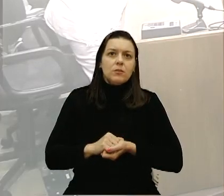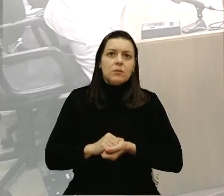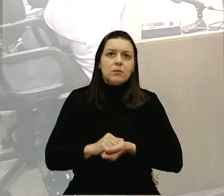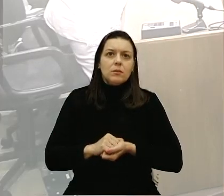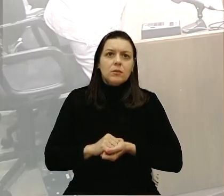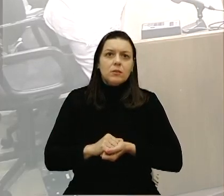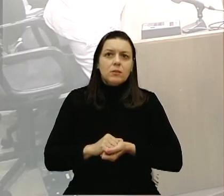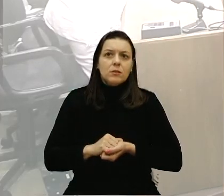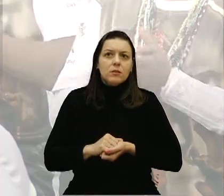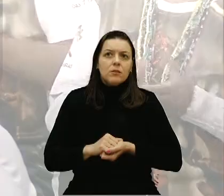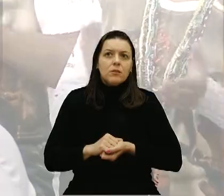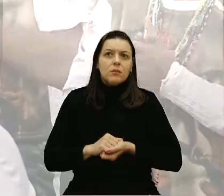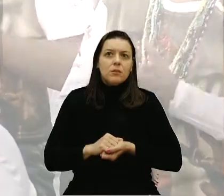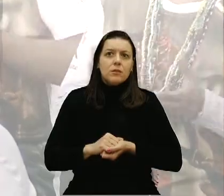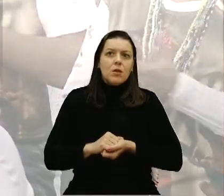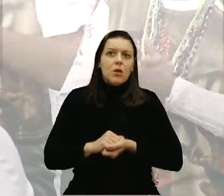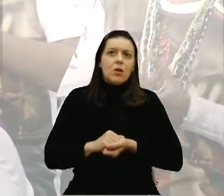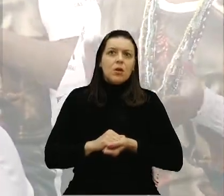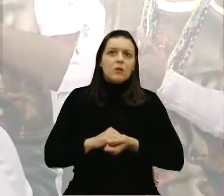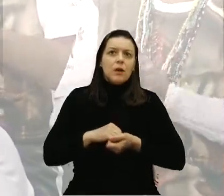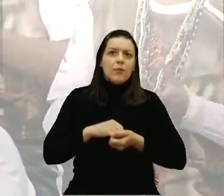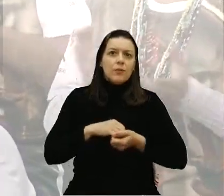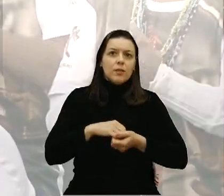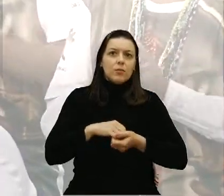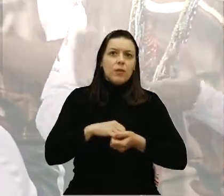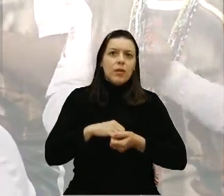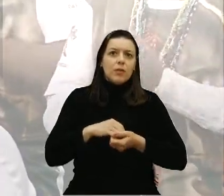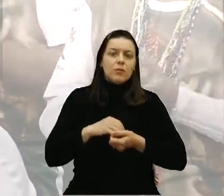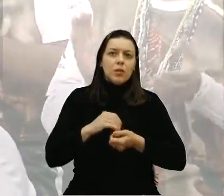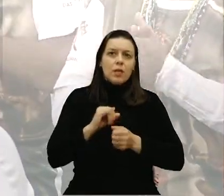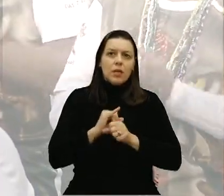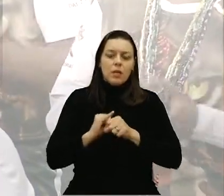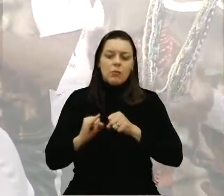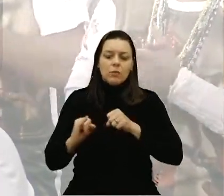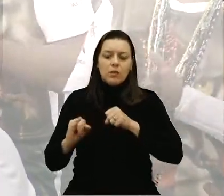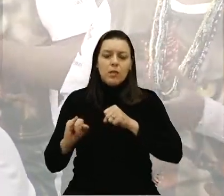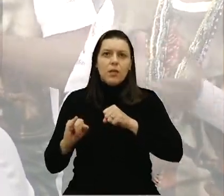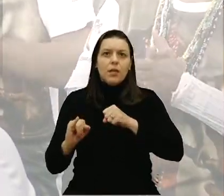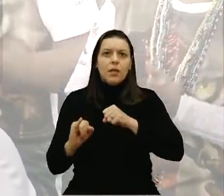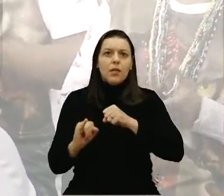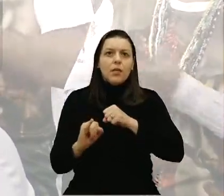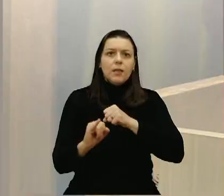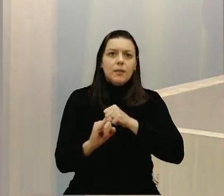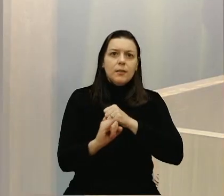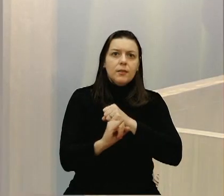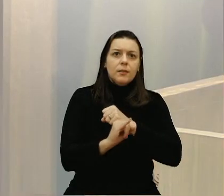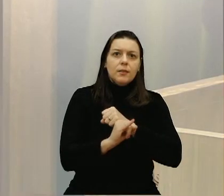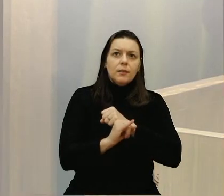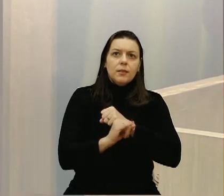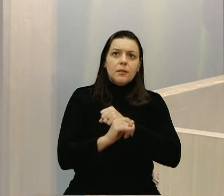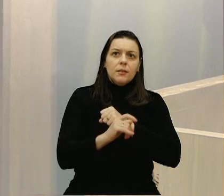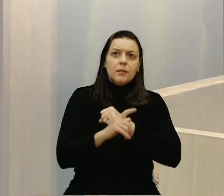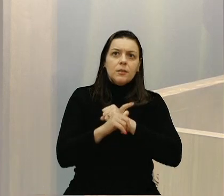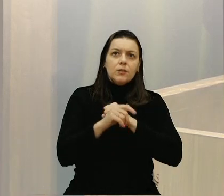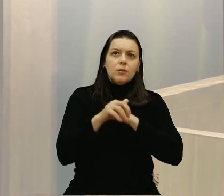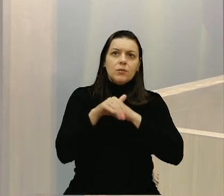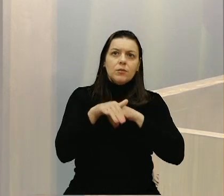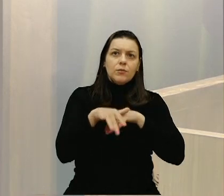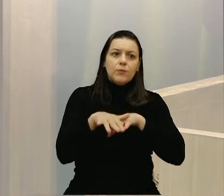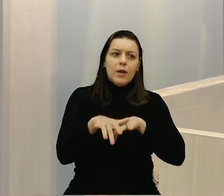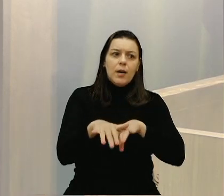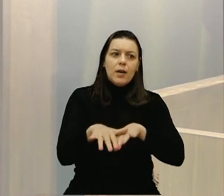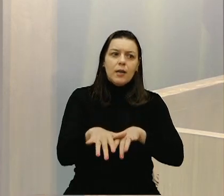Ele bradou na aldeia, e aqui vai bradar. Ele